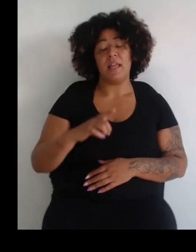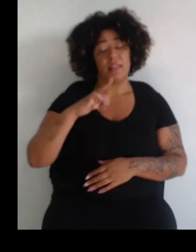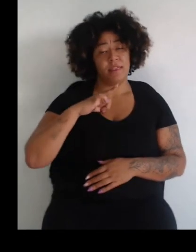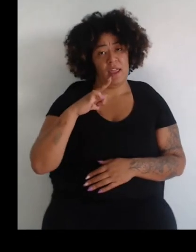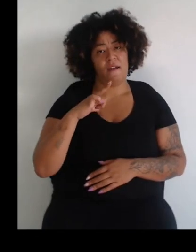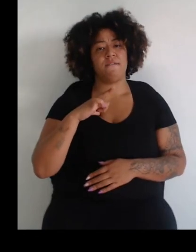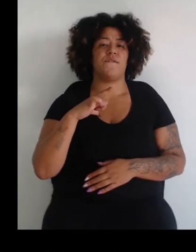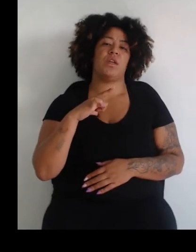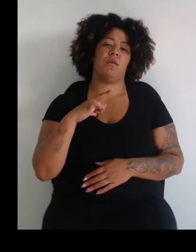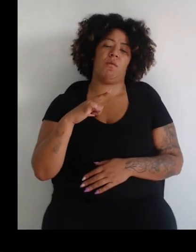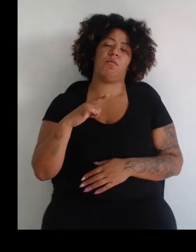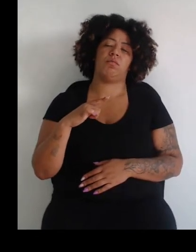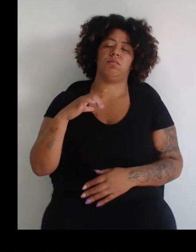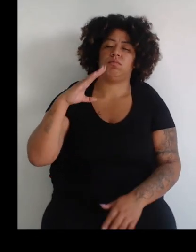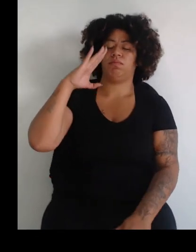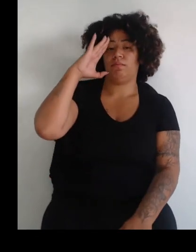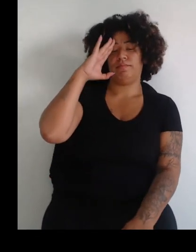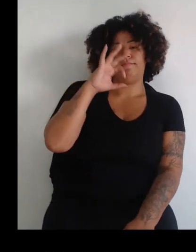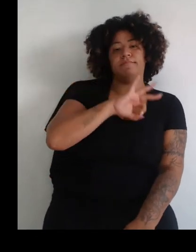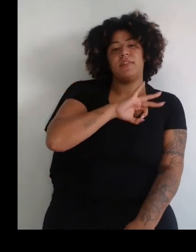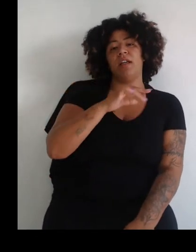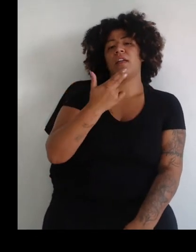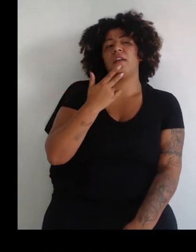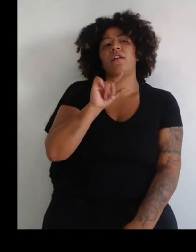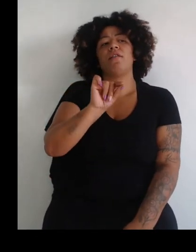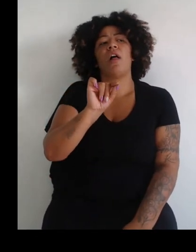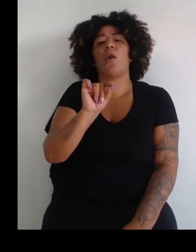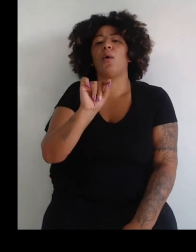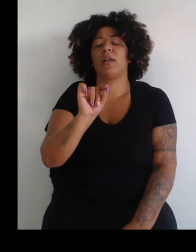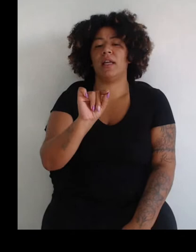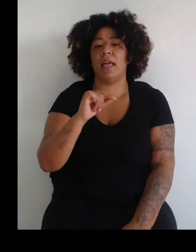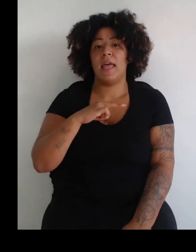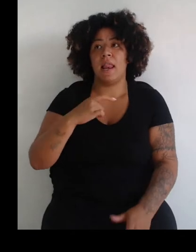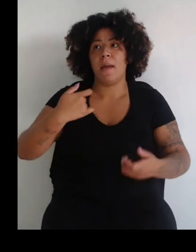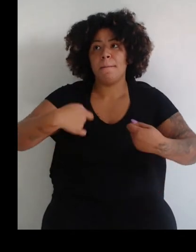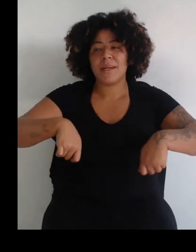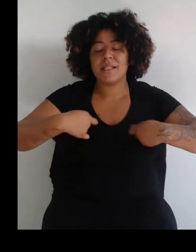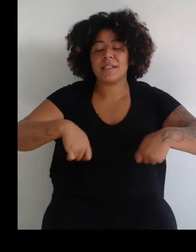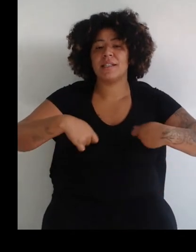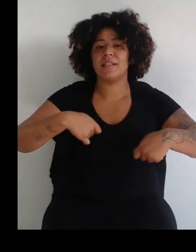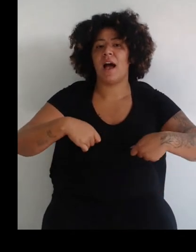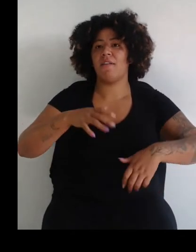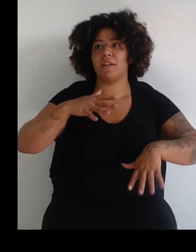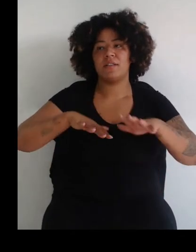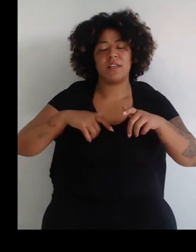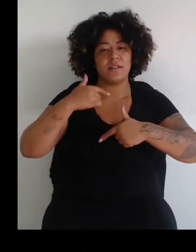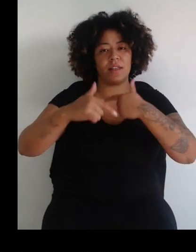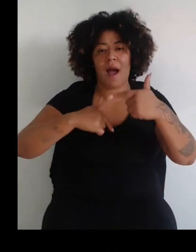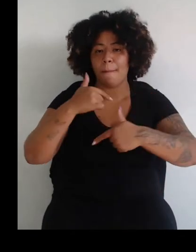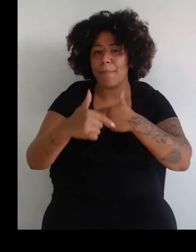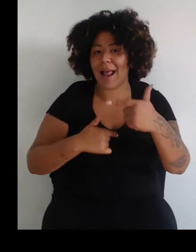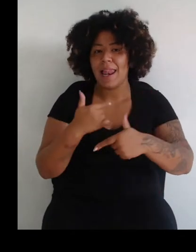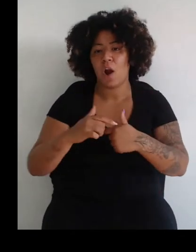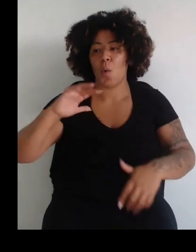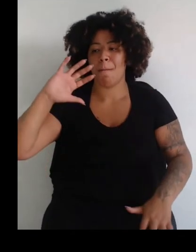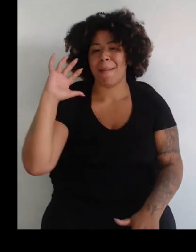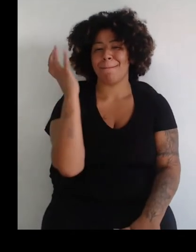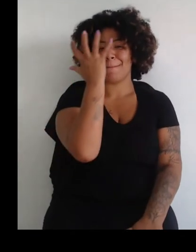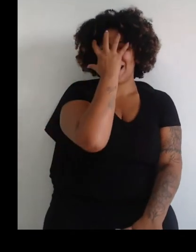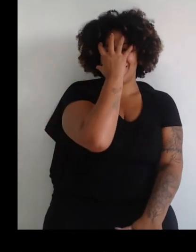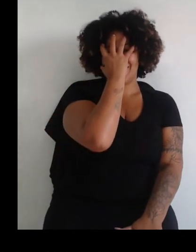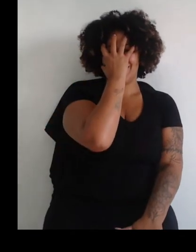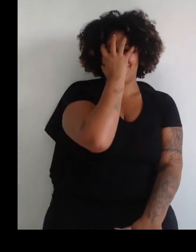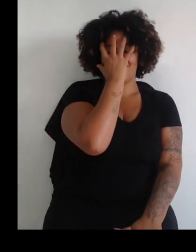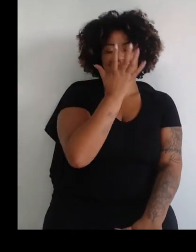deu esse relato sobre trabalhar disfarçado em um banheiro público os métodos variam mas